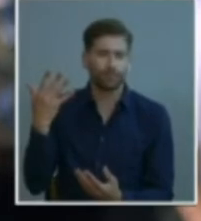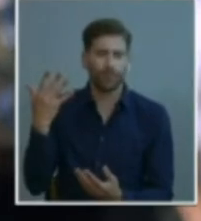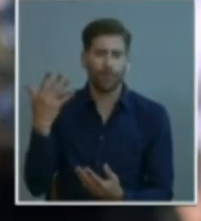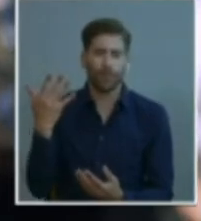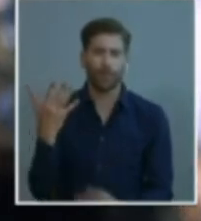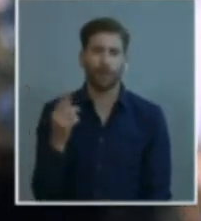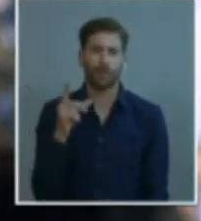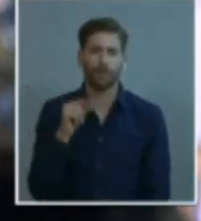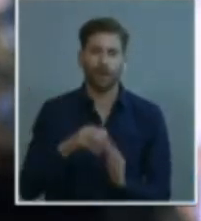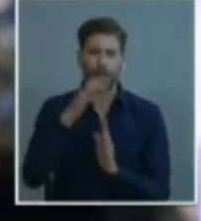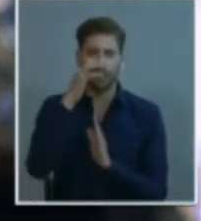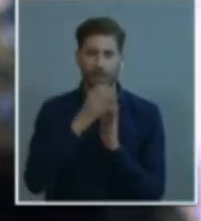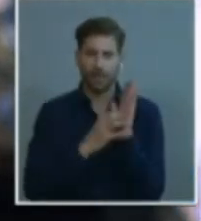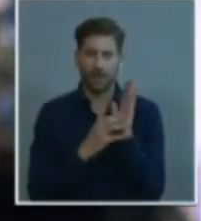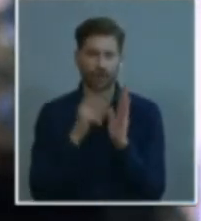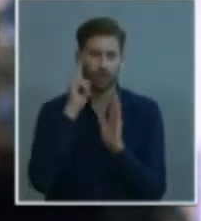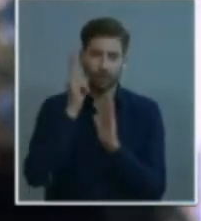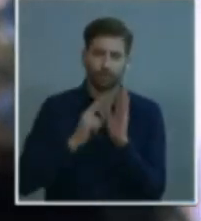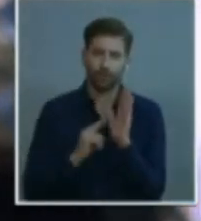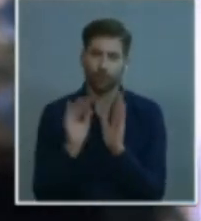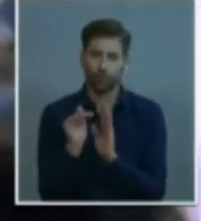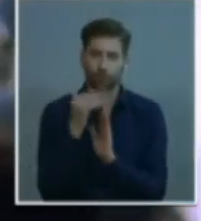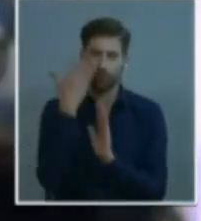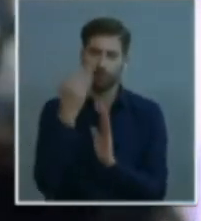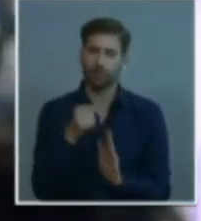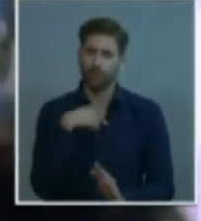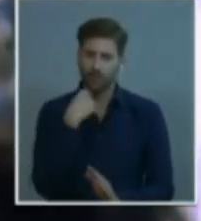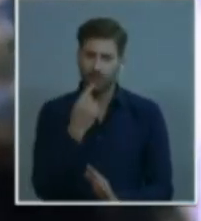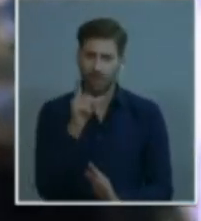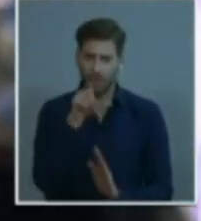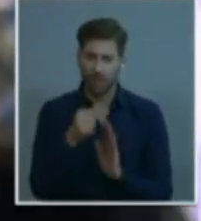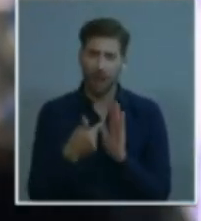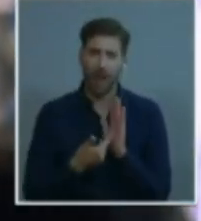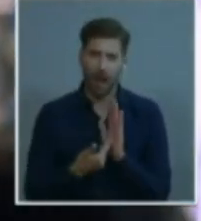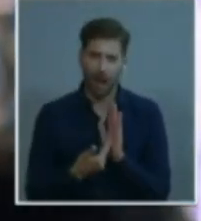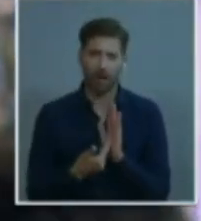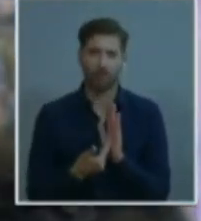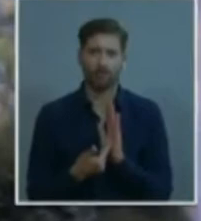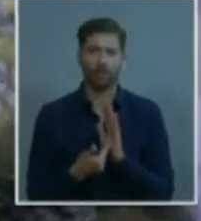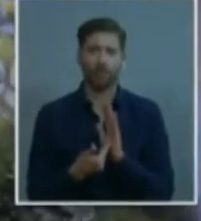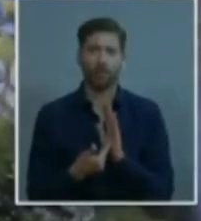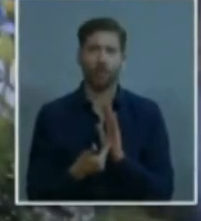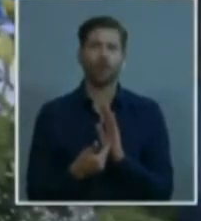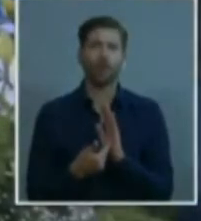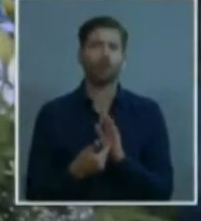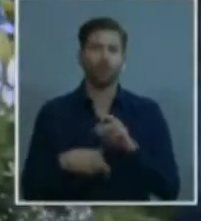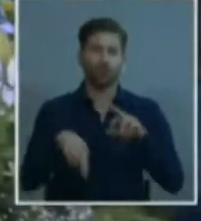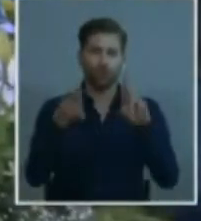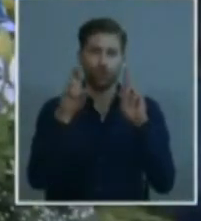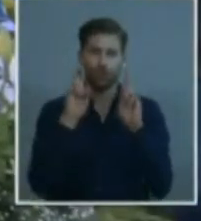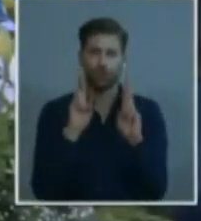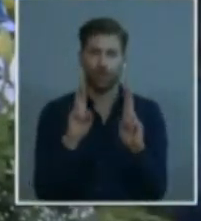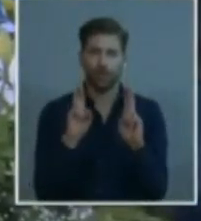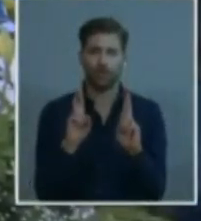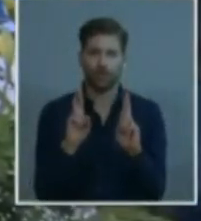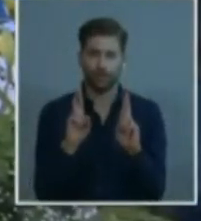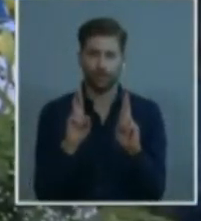também a primeira leitura. É sinal, em primeiro lugar, de esperança, depois de